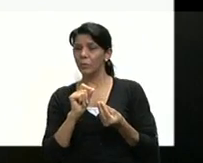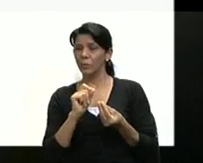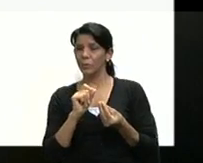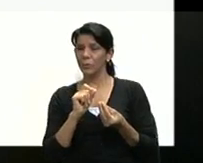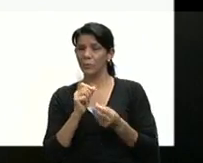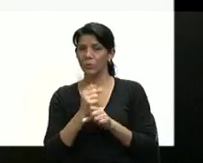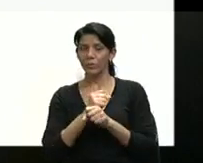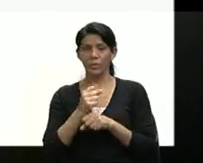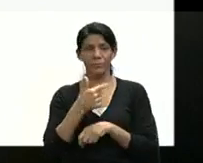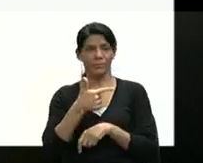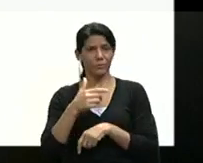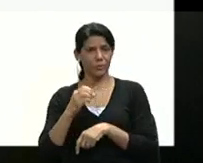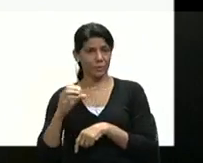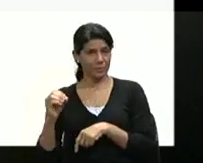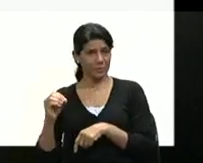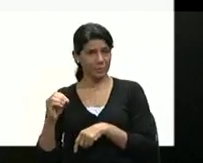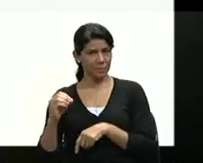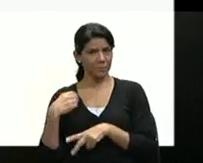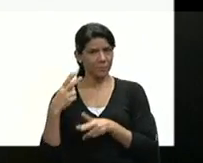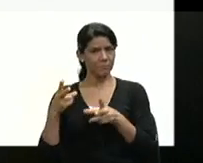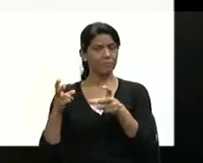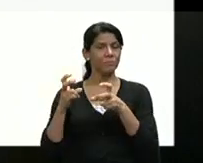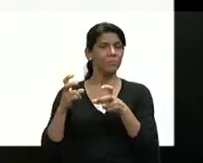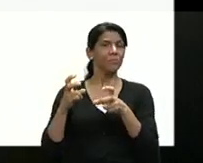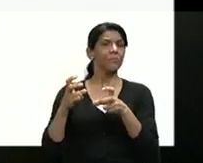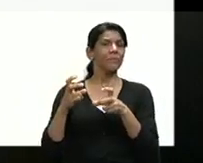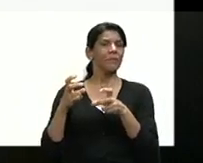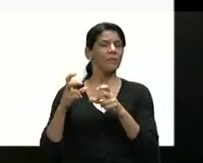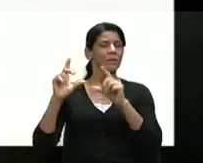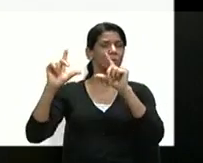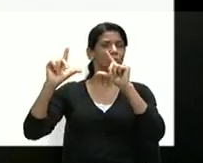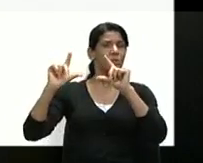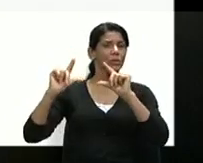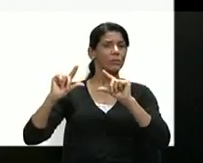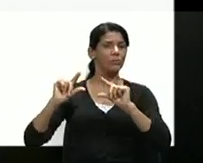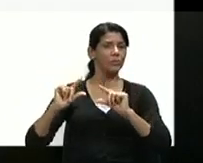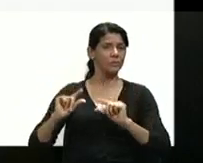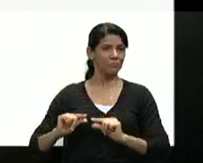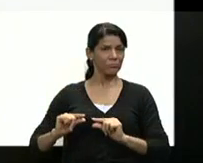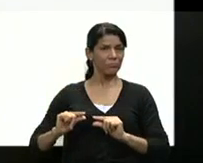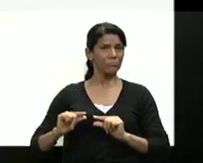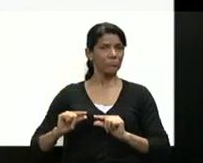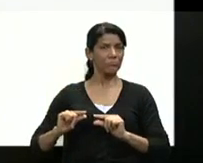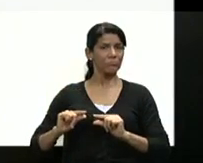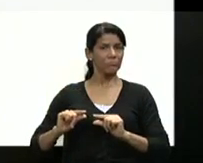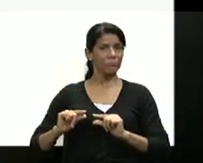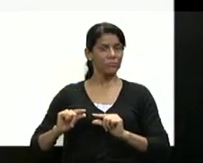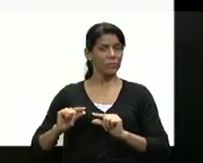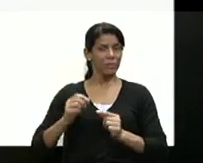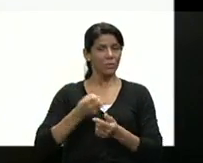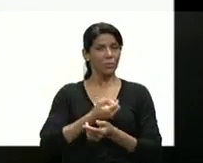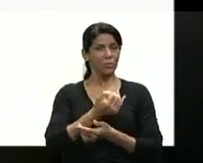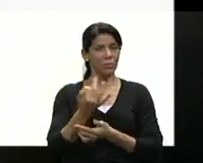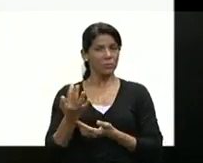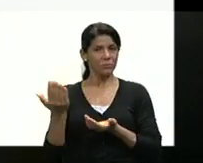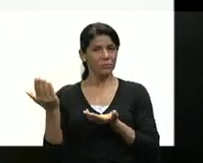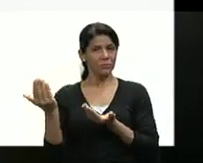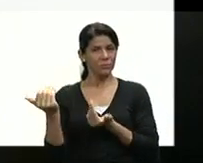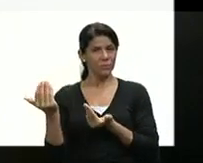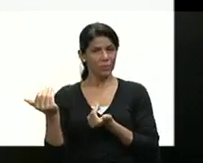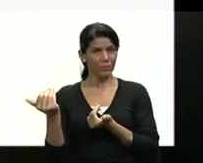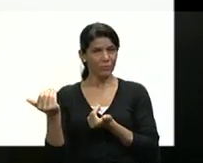no ano 2000, o que nós observamos? Uma redução da quantidade de